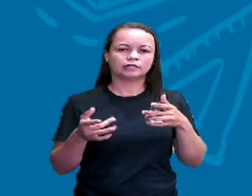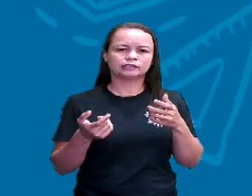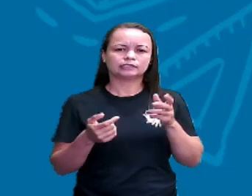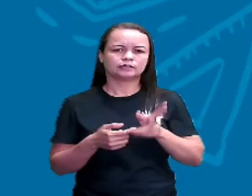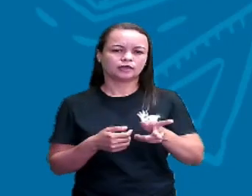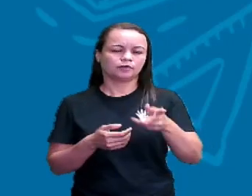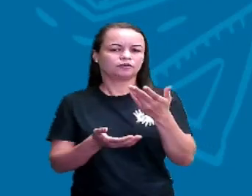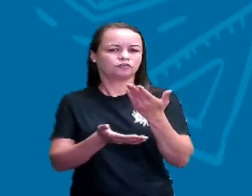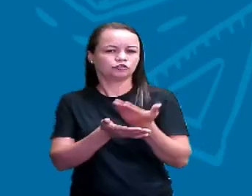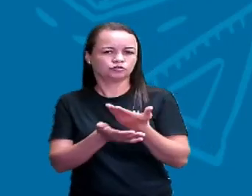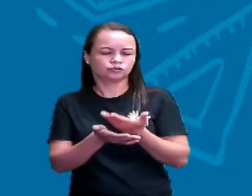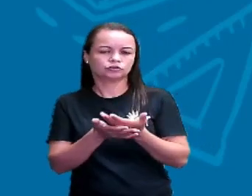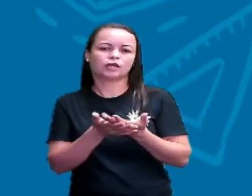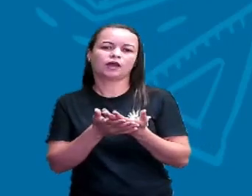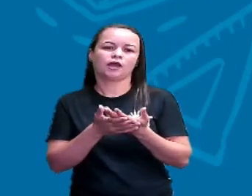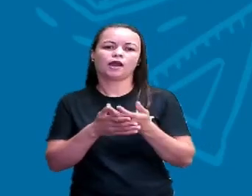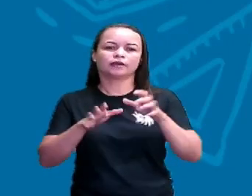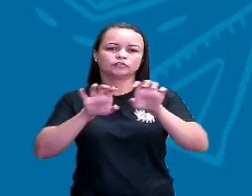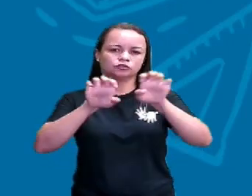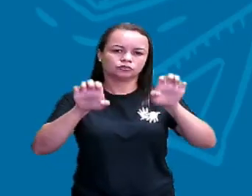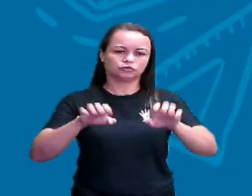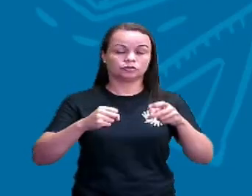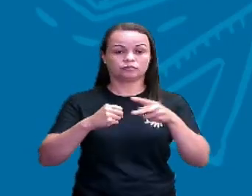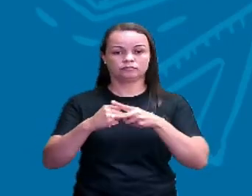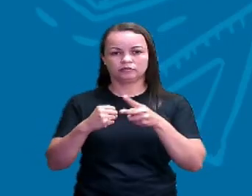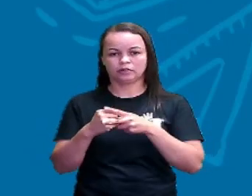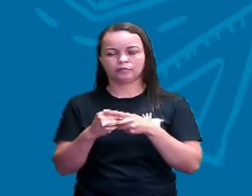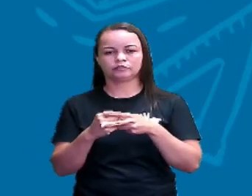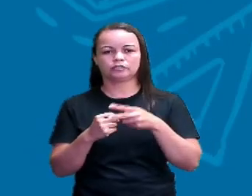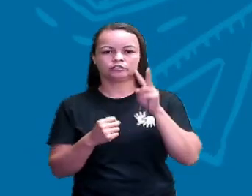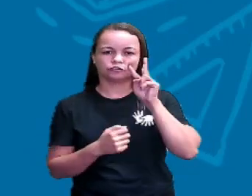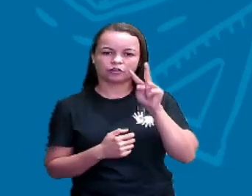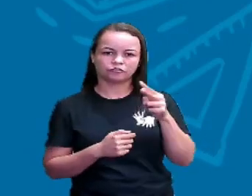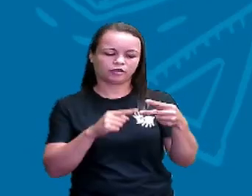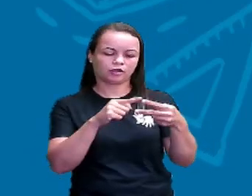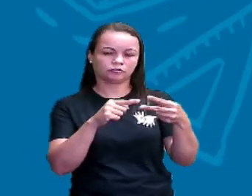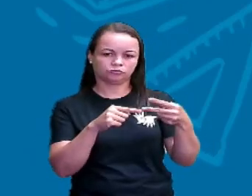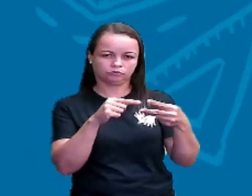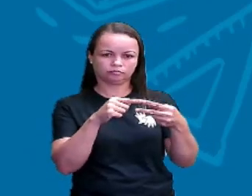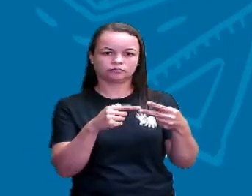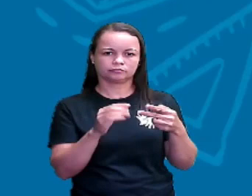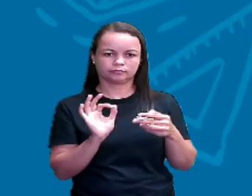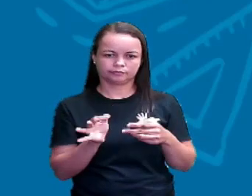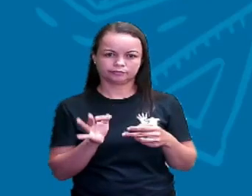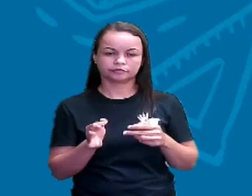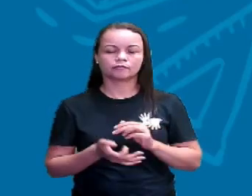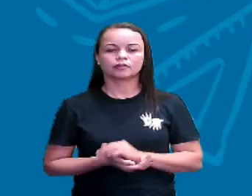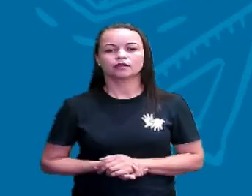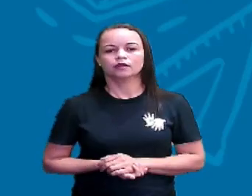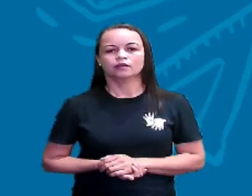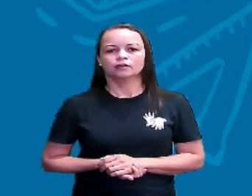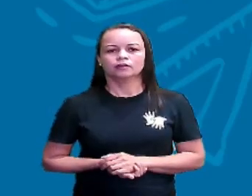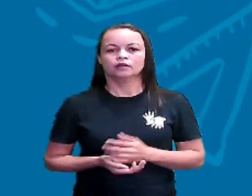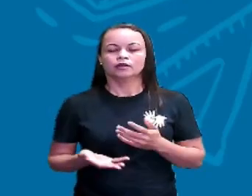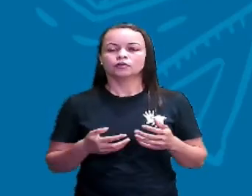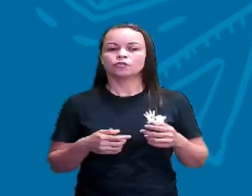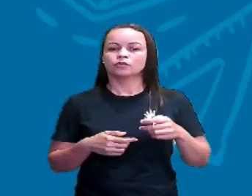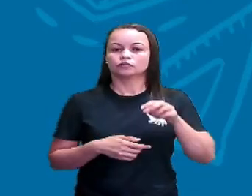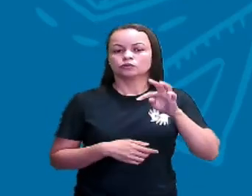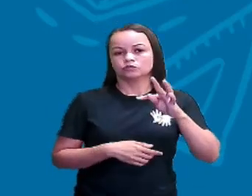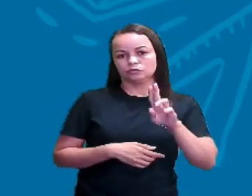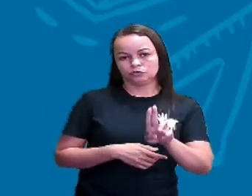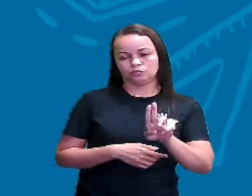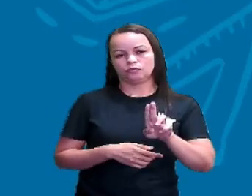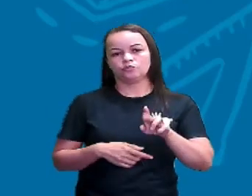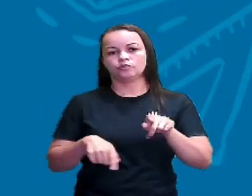estudar estruturas verbais, a gente vai ver as duas formas, tá certo? Então, os dois usos, tanto do tu quanto do